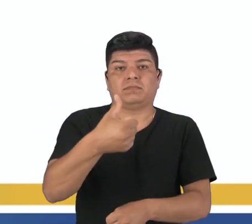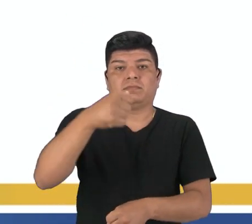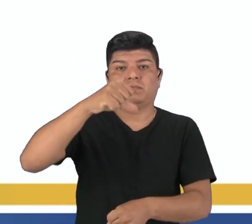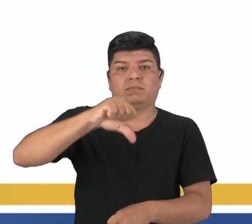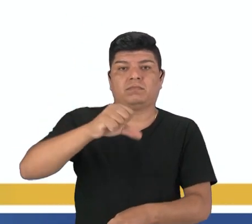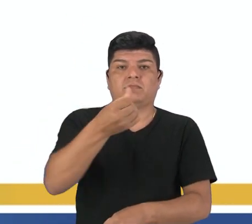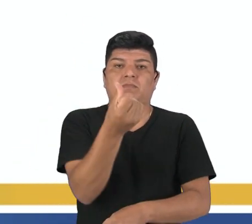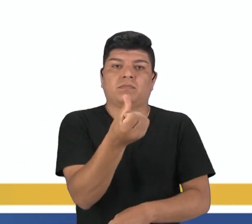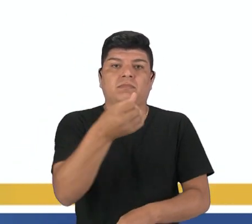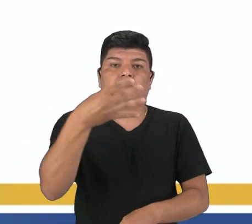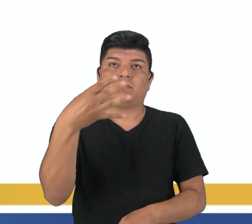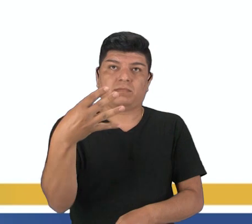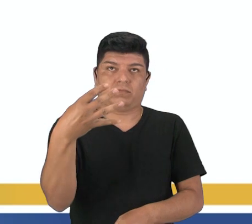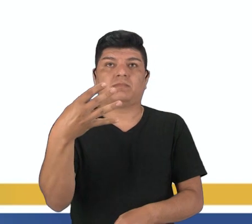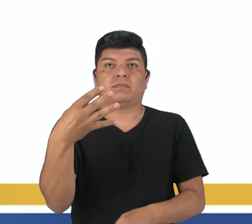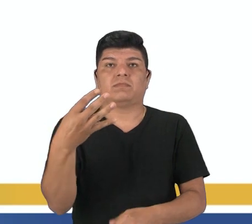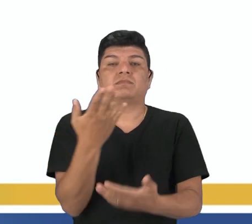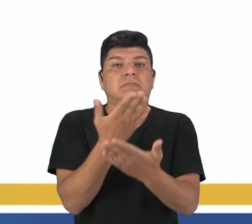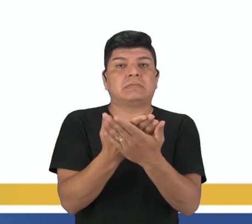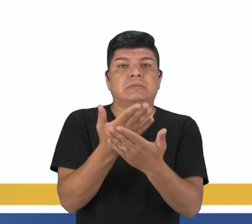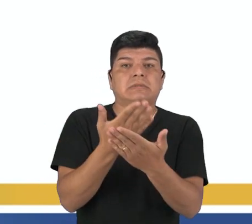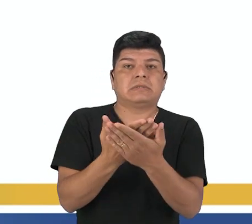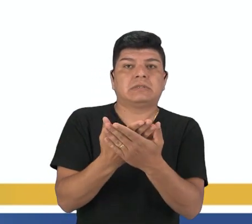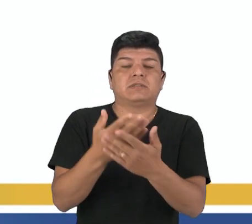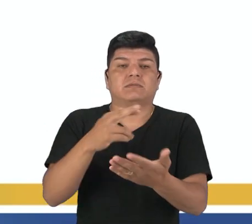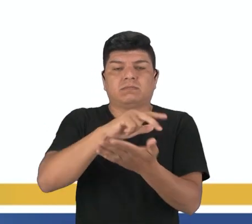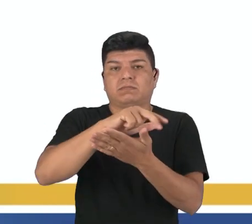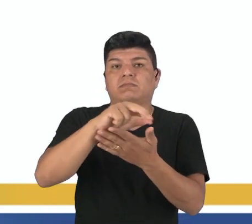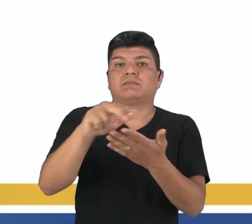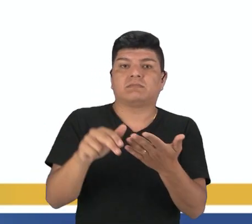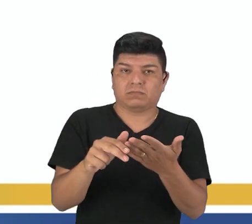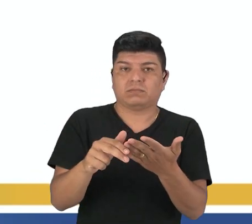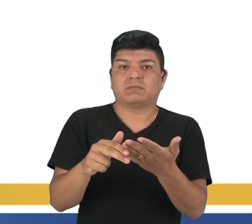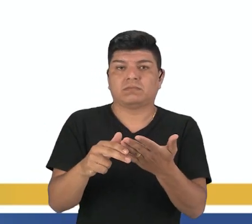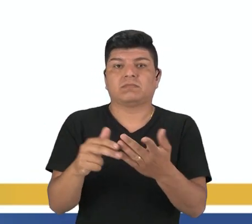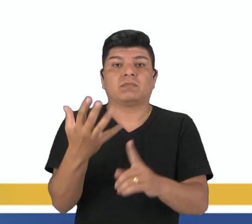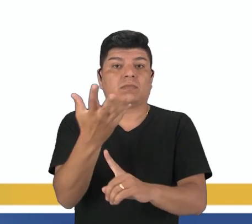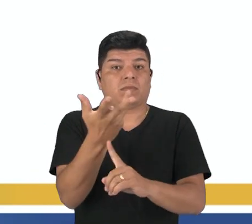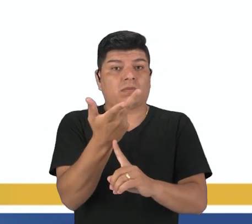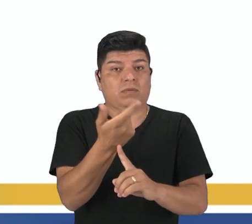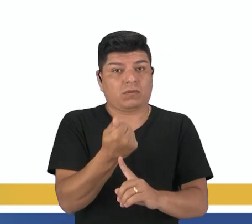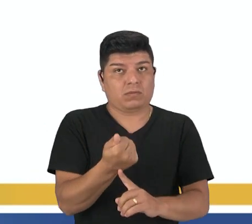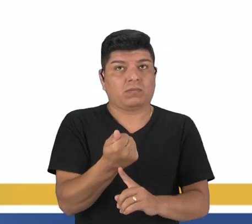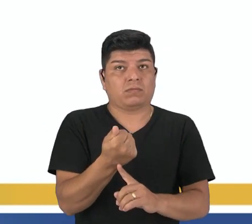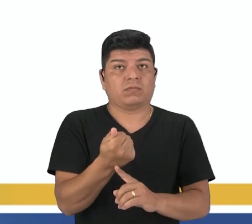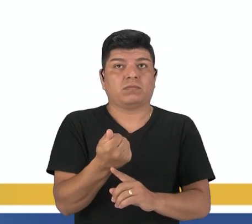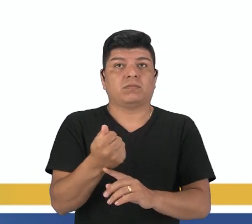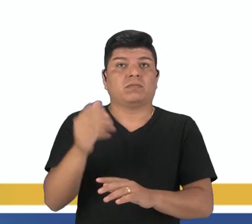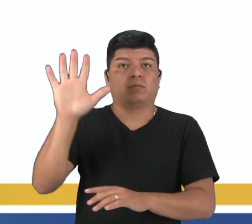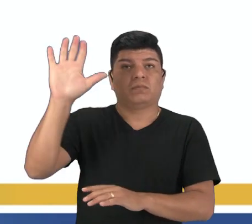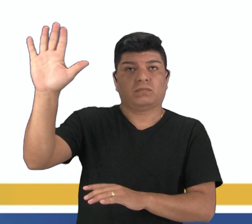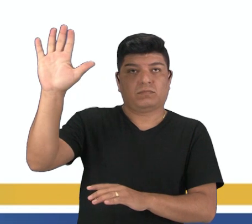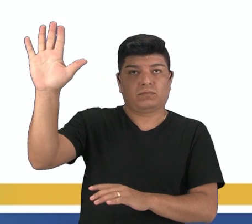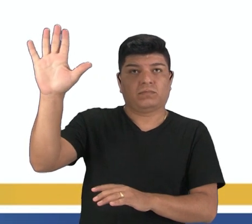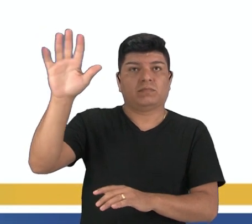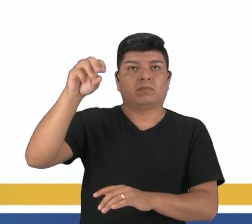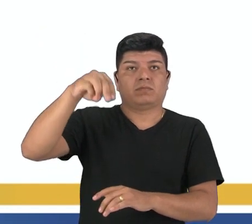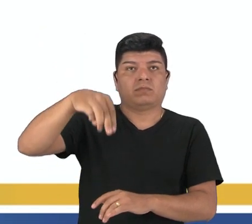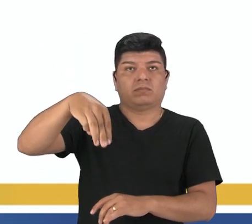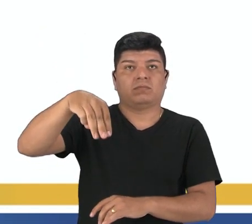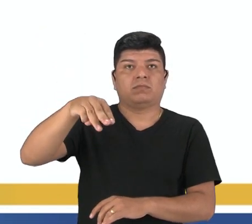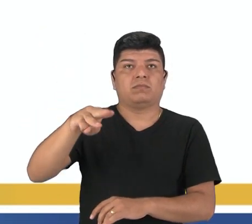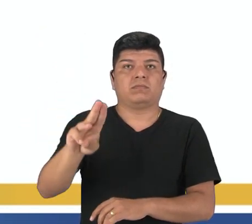1964. Estudou arquitetura, escultura e intervenção artística no MAM, que é o Museu de Arte Moderna do